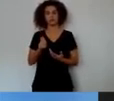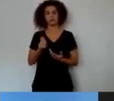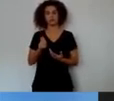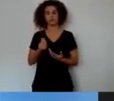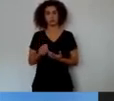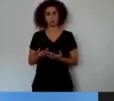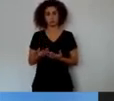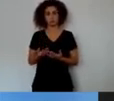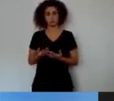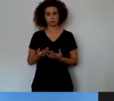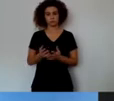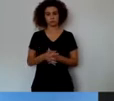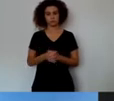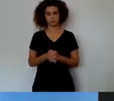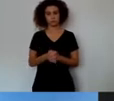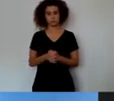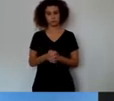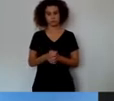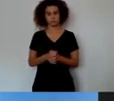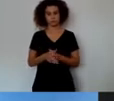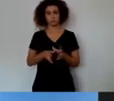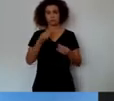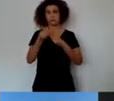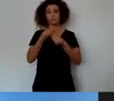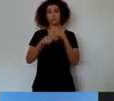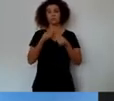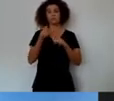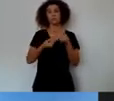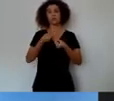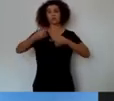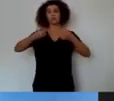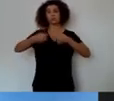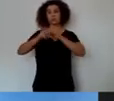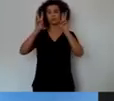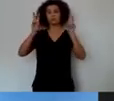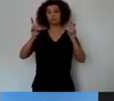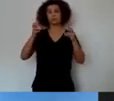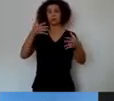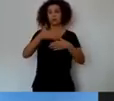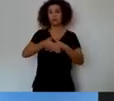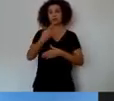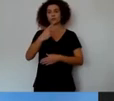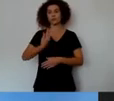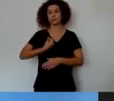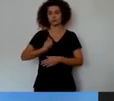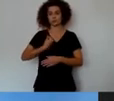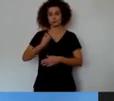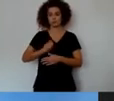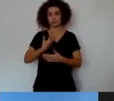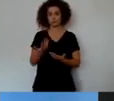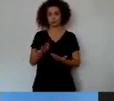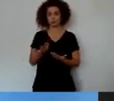né? Como afeta vocês, pessoas brancas? Como afeta, talvez, as condições de vida de vocês? Até que ponto, né, estão dispostos, por